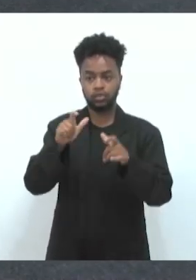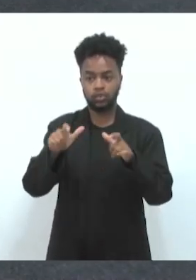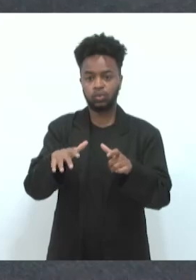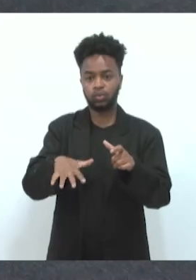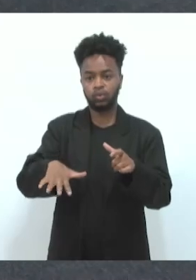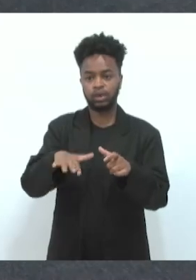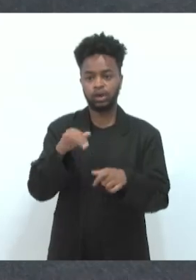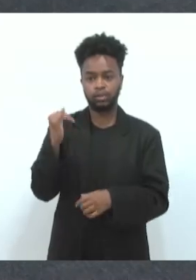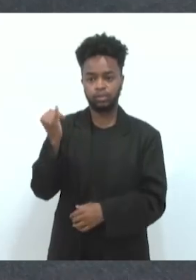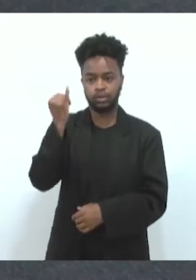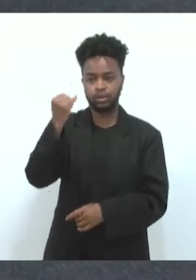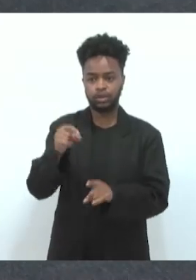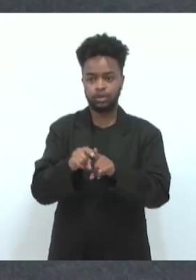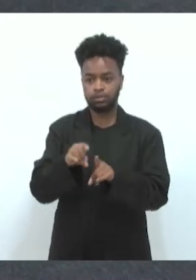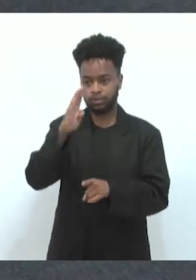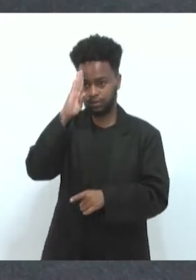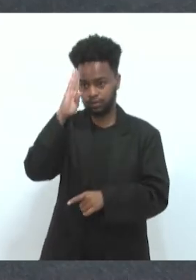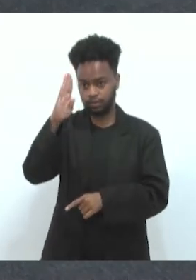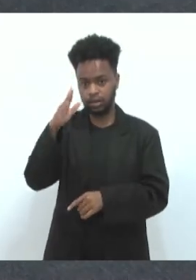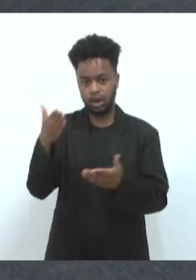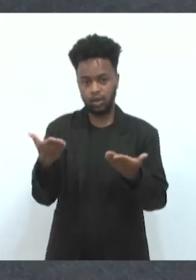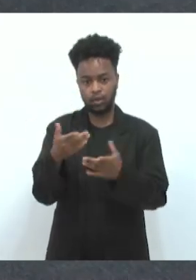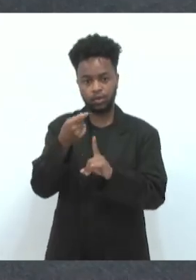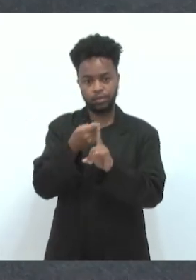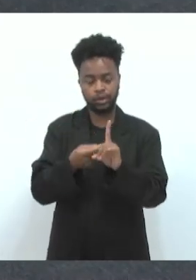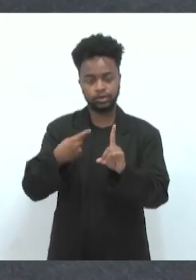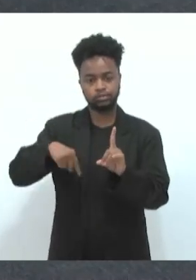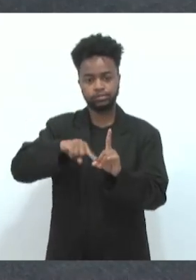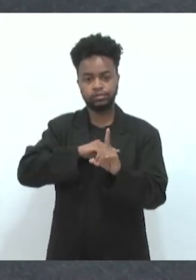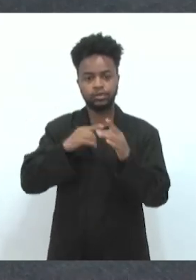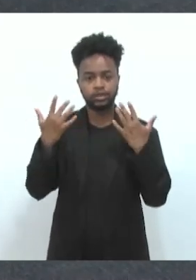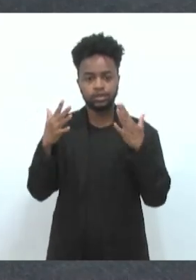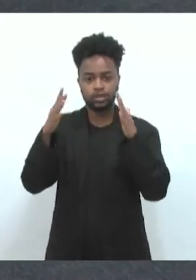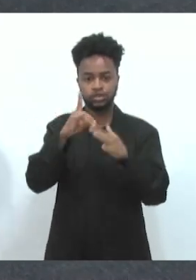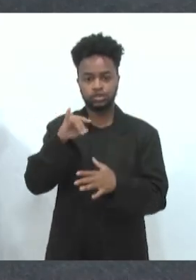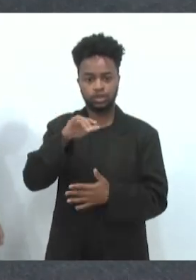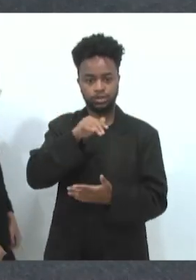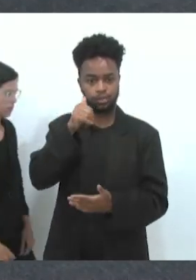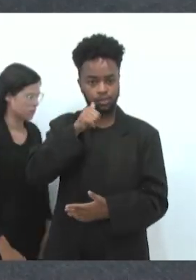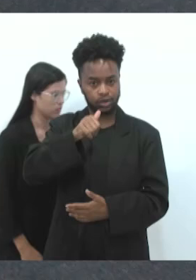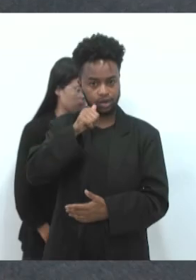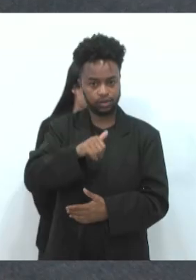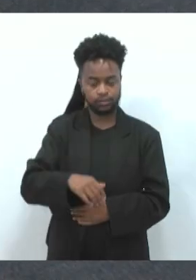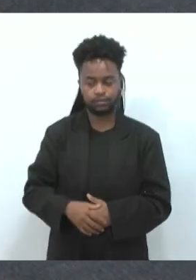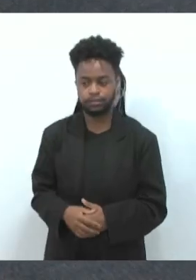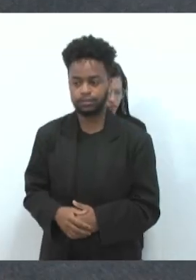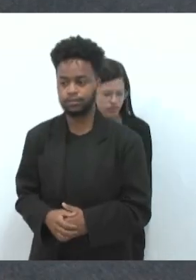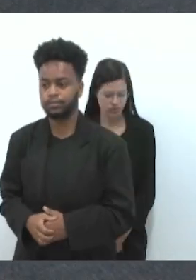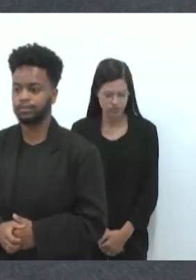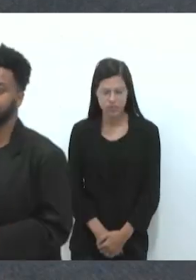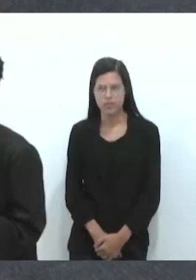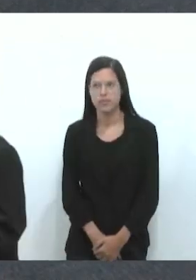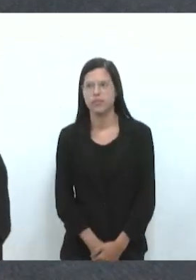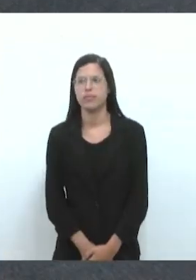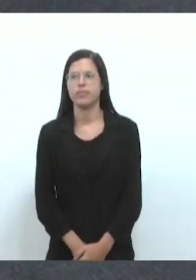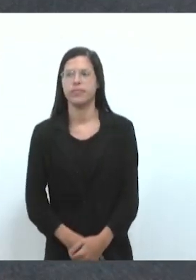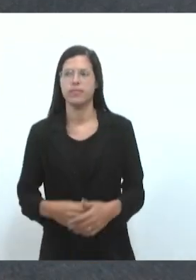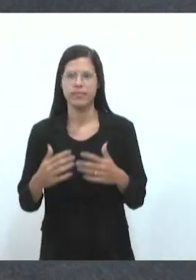tão importante, principalmente nesse mês em que nós celebramos o Dia Internacional da Mulher. Parabéns, presidente. Obrigada, deputada.